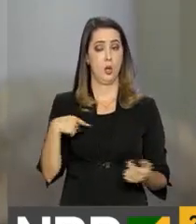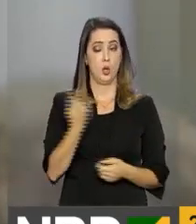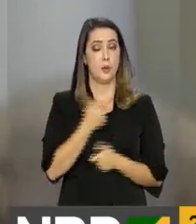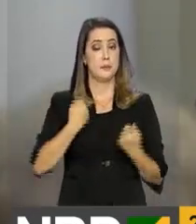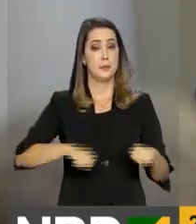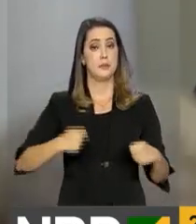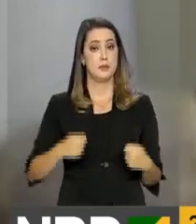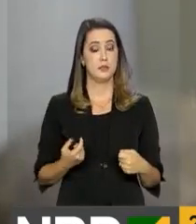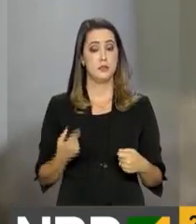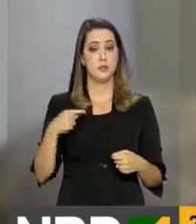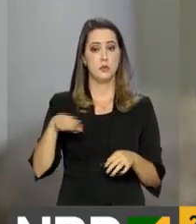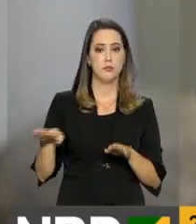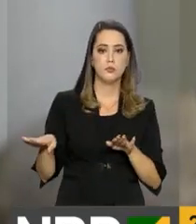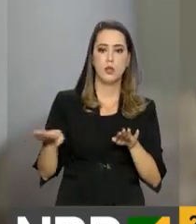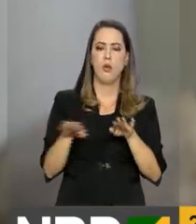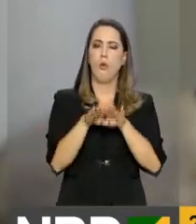é